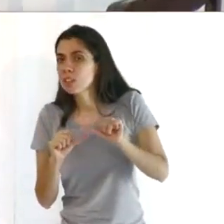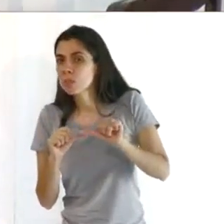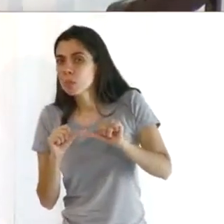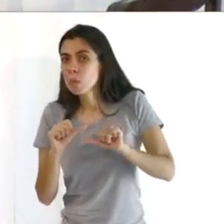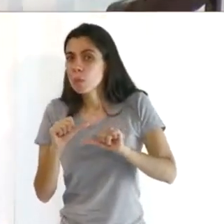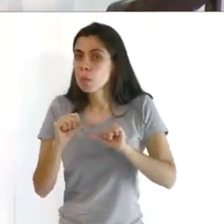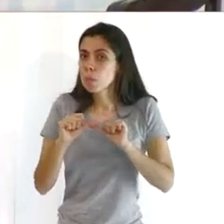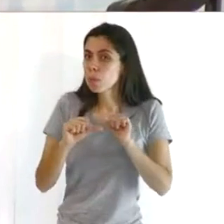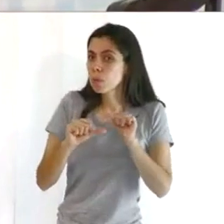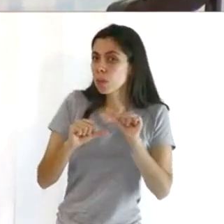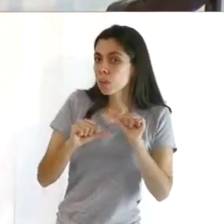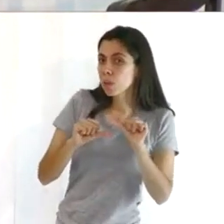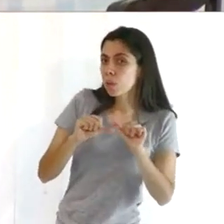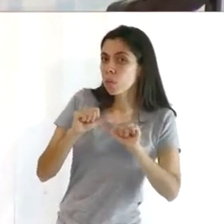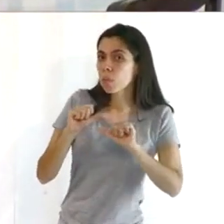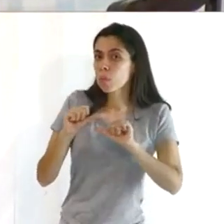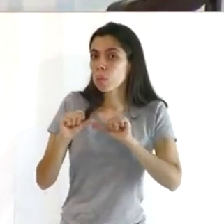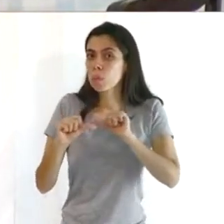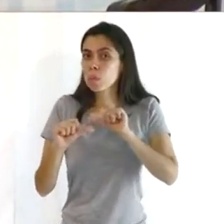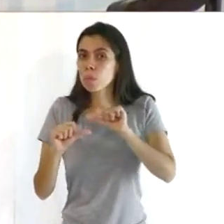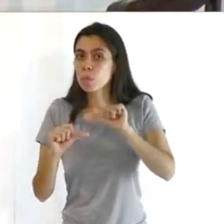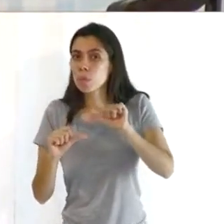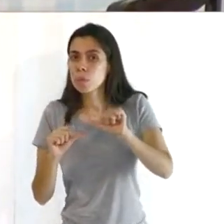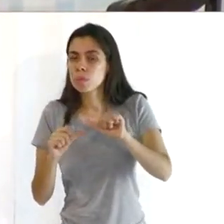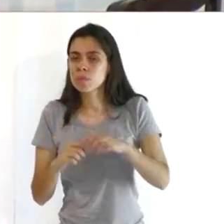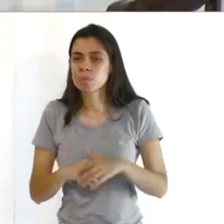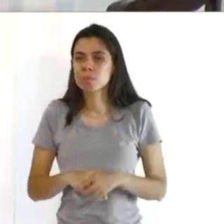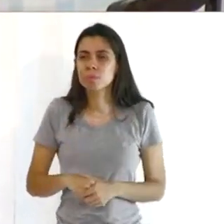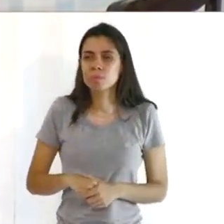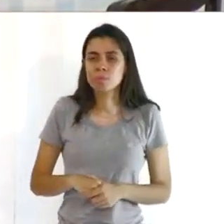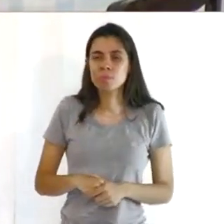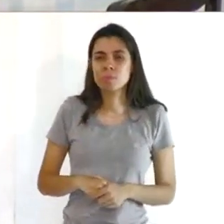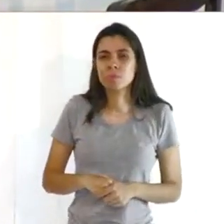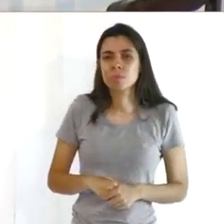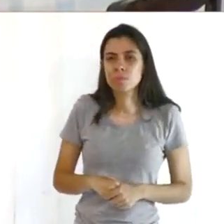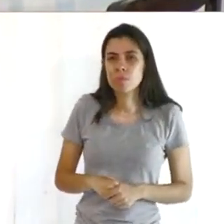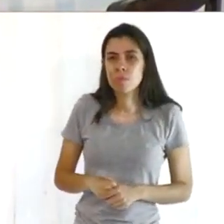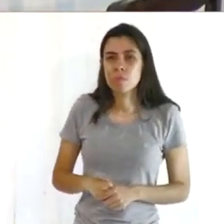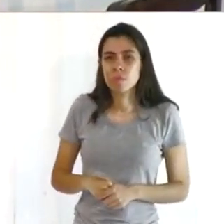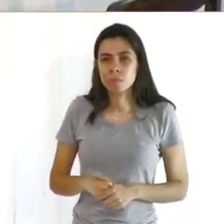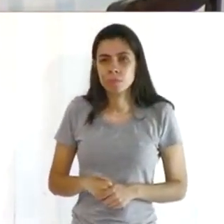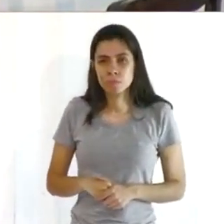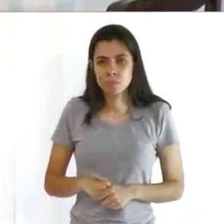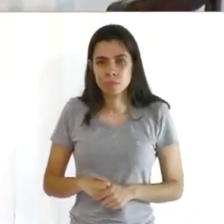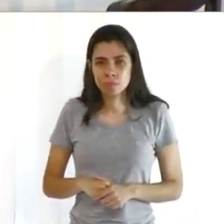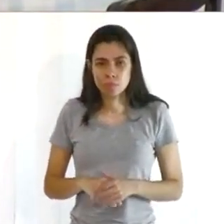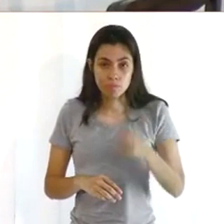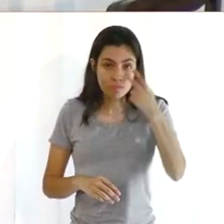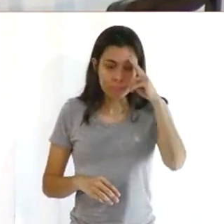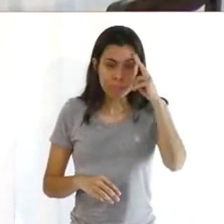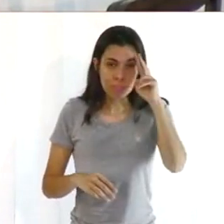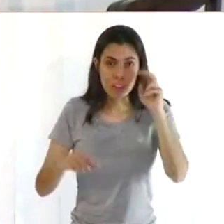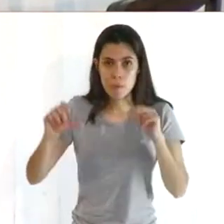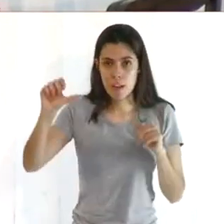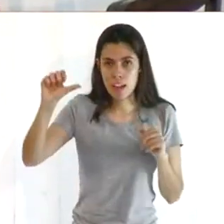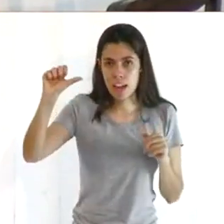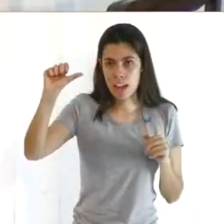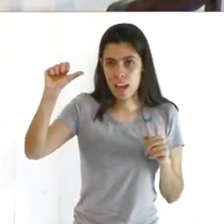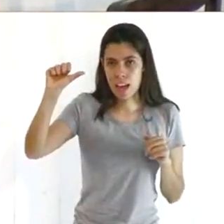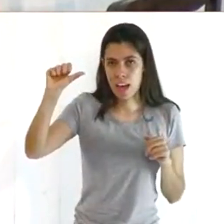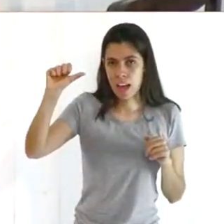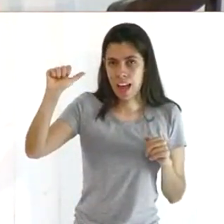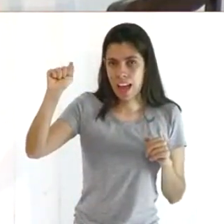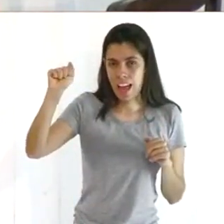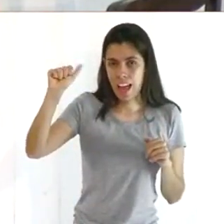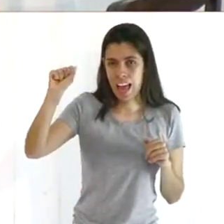a prosperidade dos ímpios, até que ele diz assim: até que eu entrei na casa do Senhor e atinei com o fim deles. E